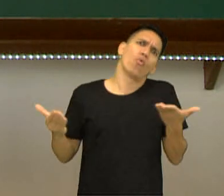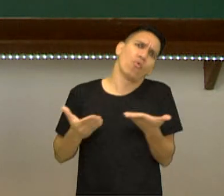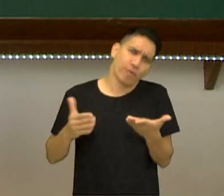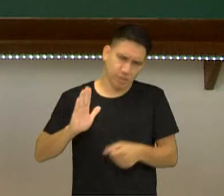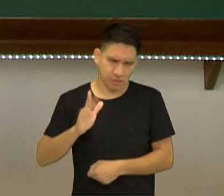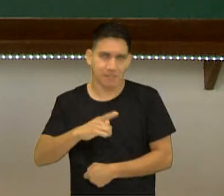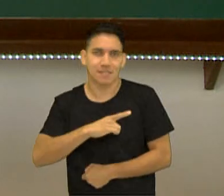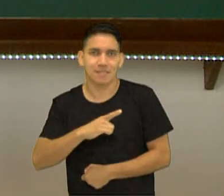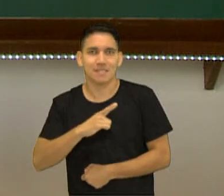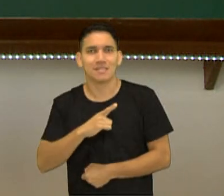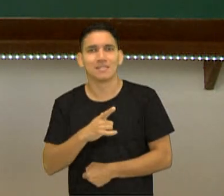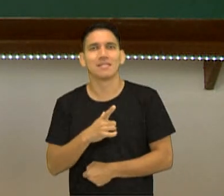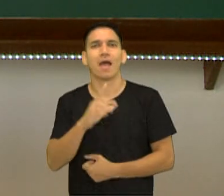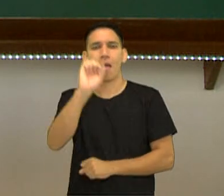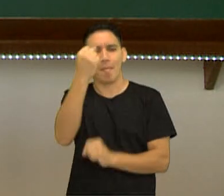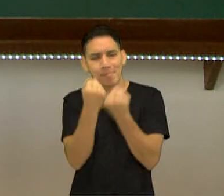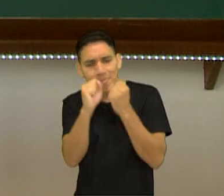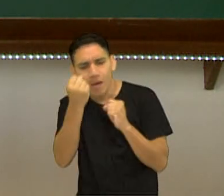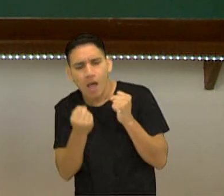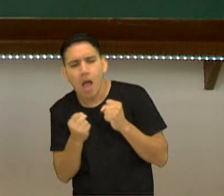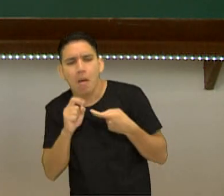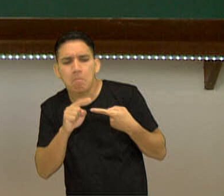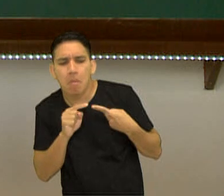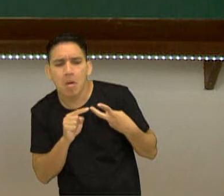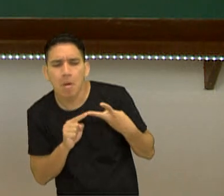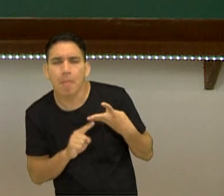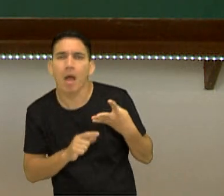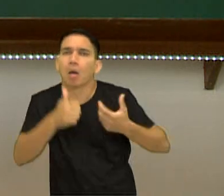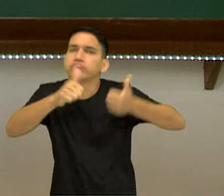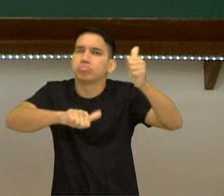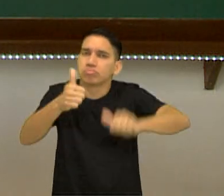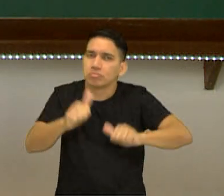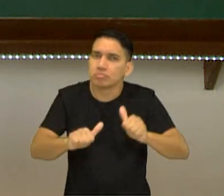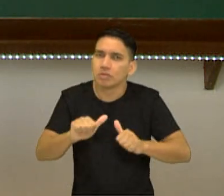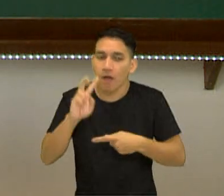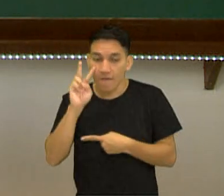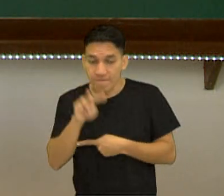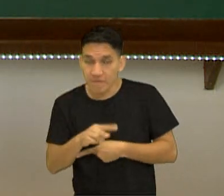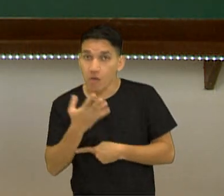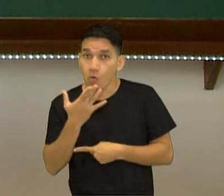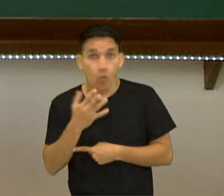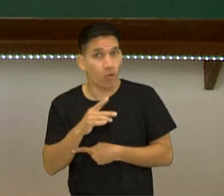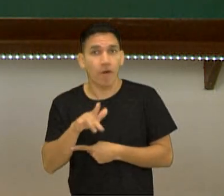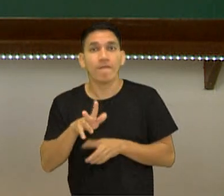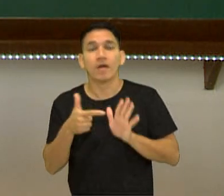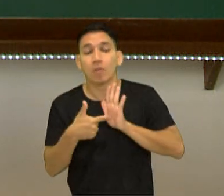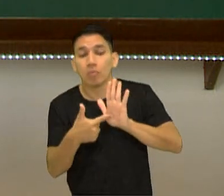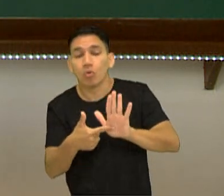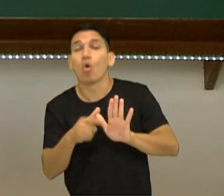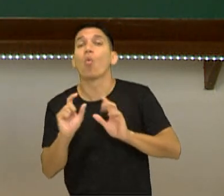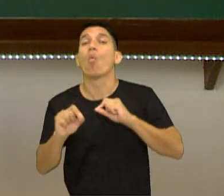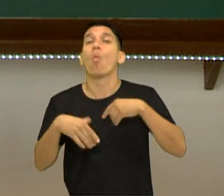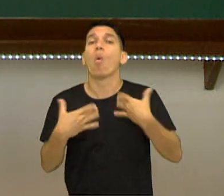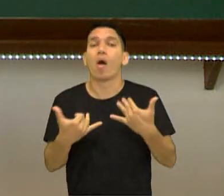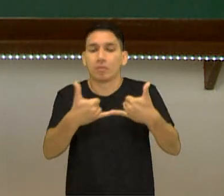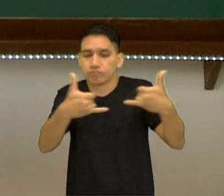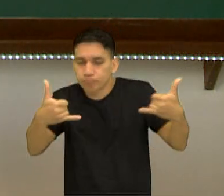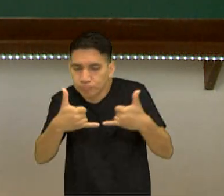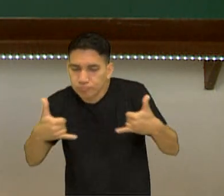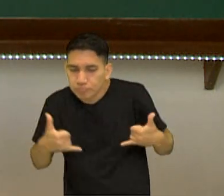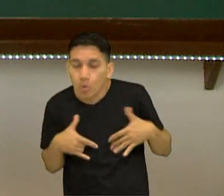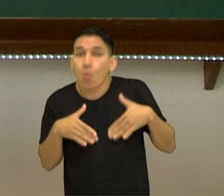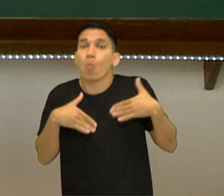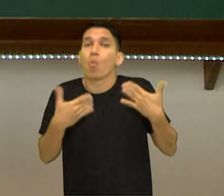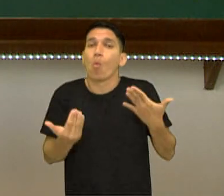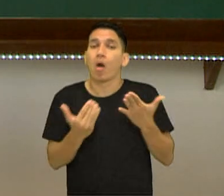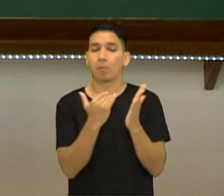que fazem um teste de chama mais elaborado, que ao invés de você ver a cor, ele vai te dar linhas de espectro e vai te mostrar aonde